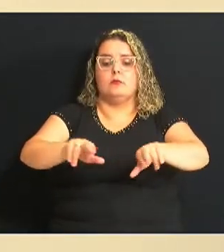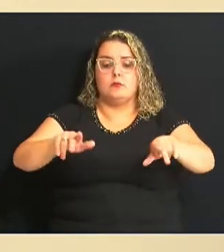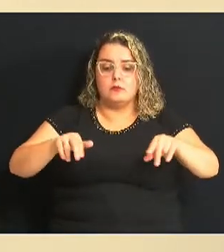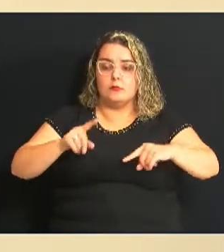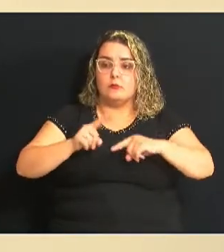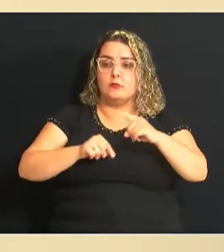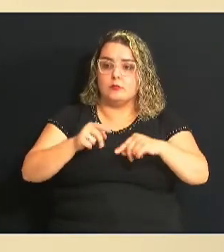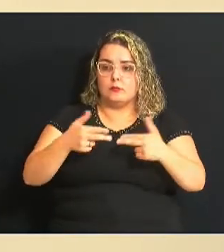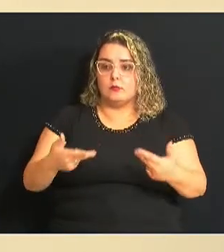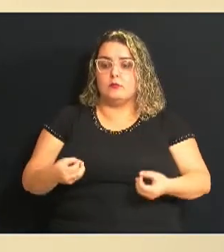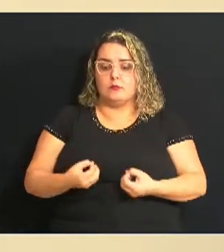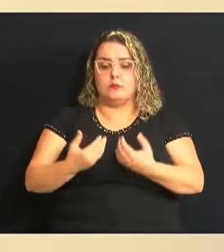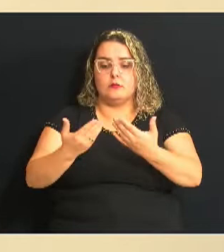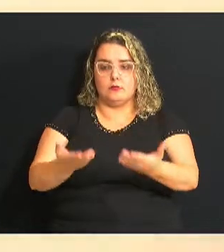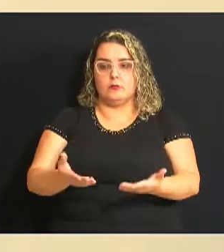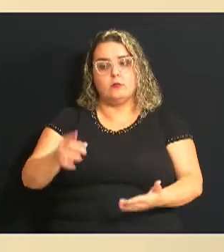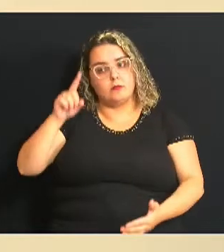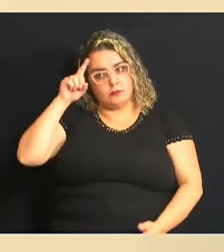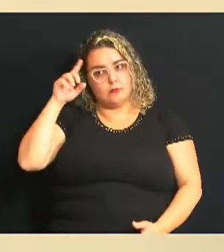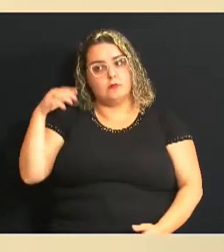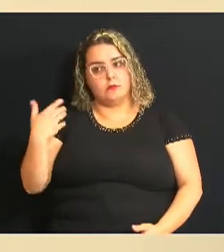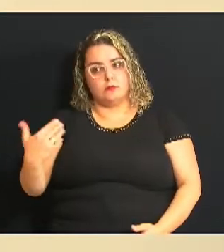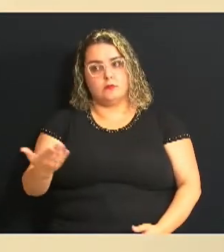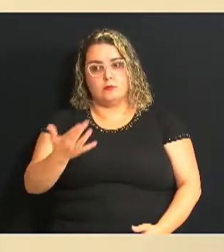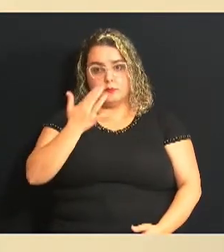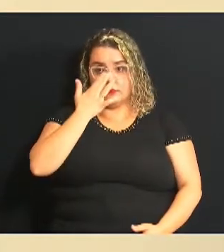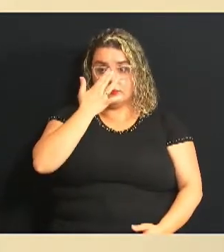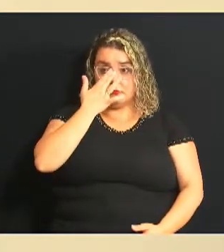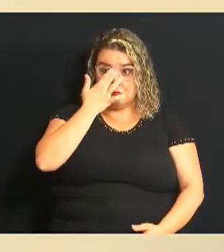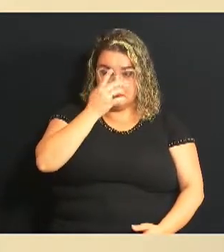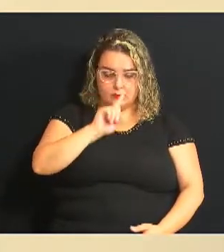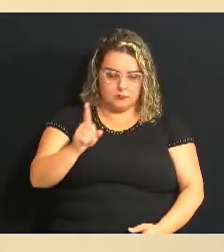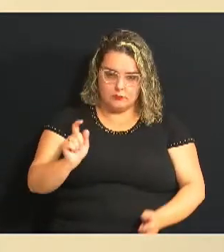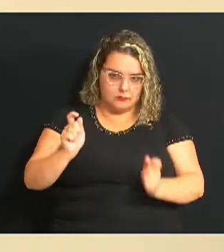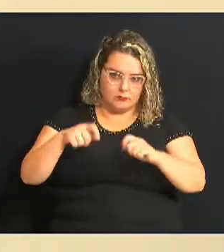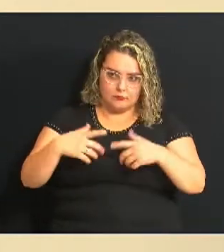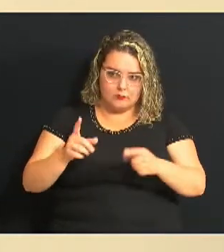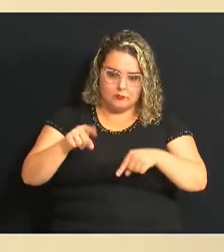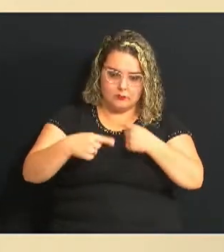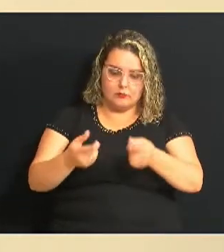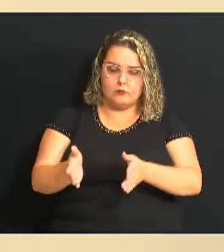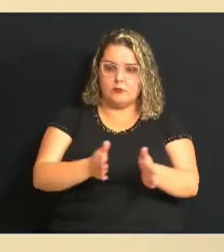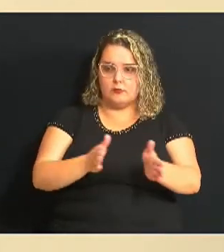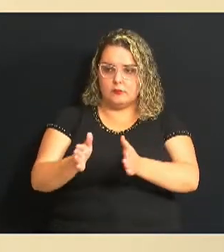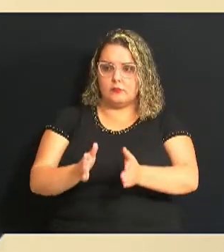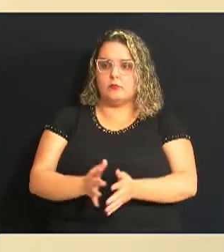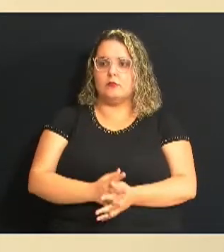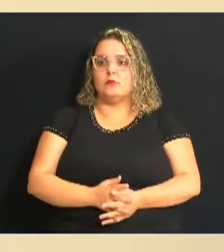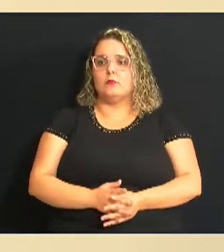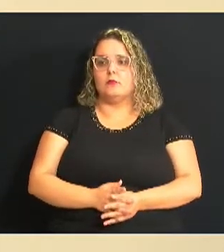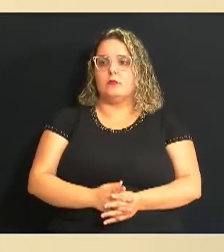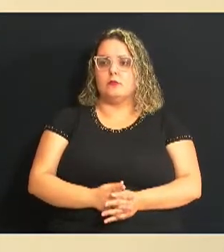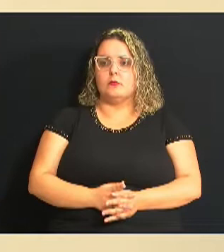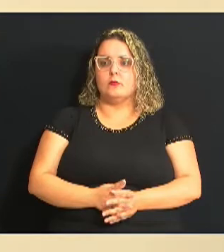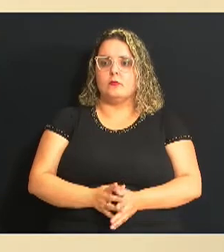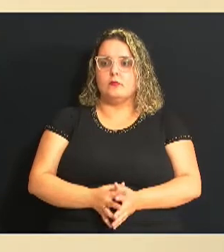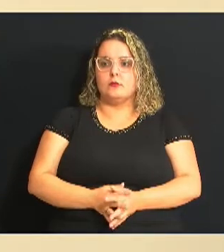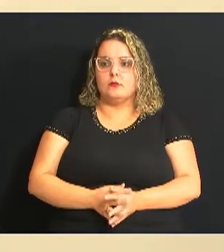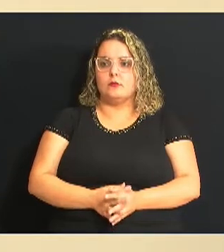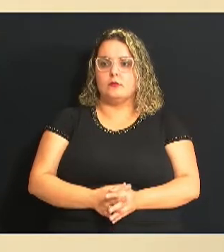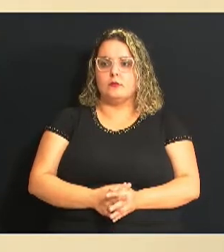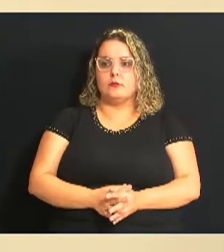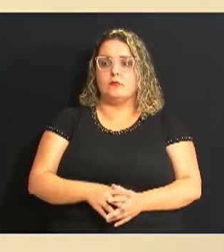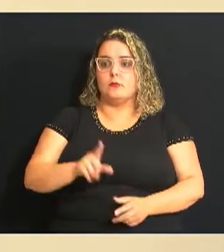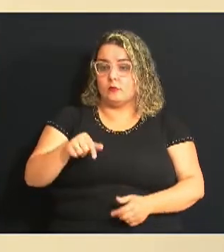materiais eram entregues diariamente, o que não seria possível em outra situação. Esse mesmo fenômeno